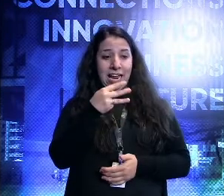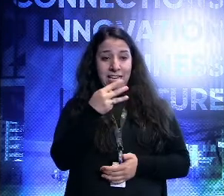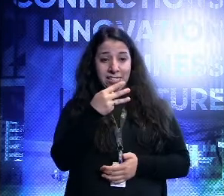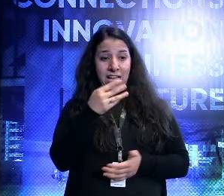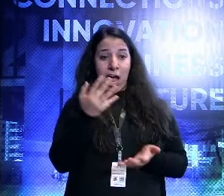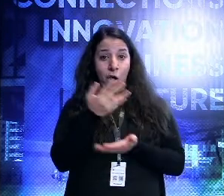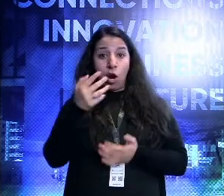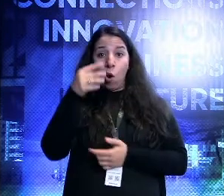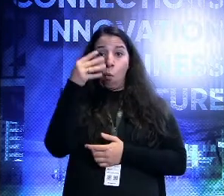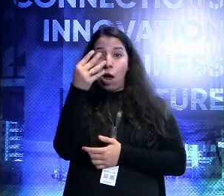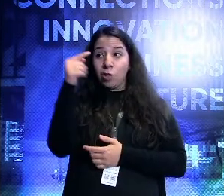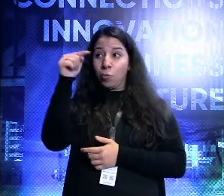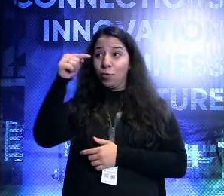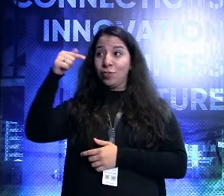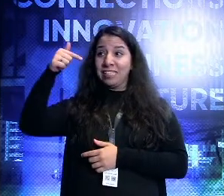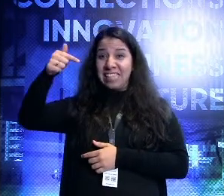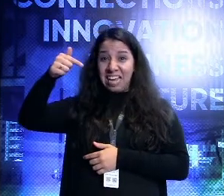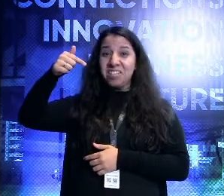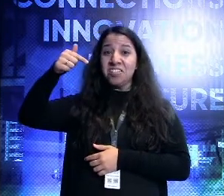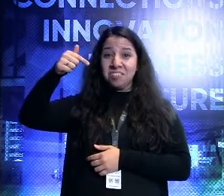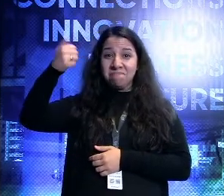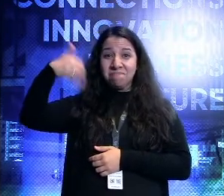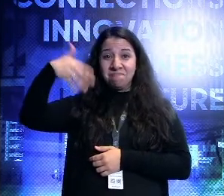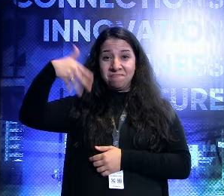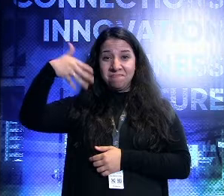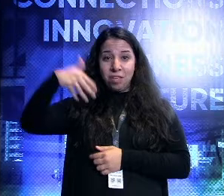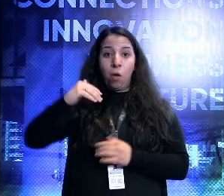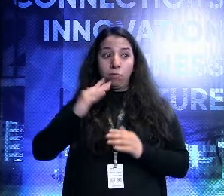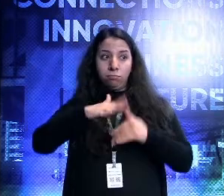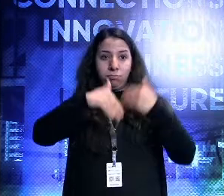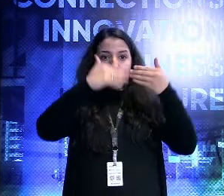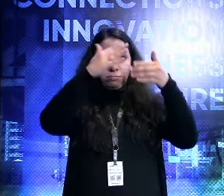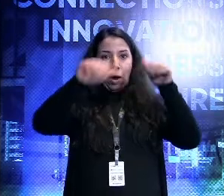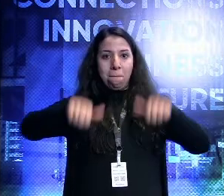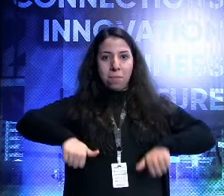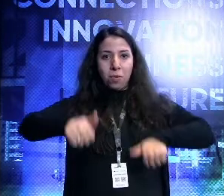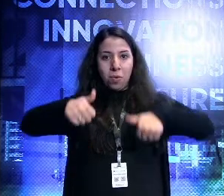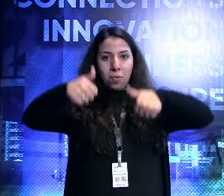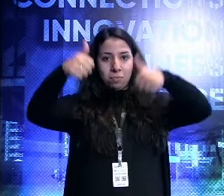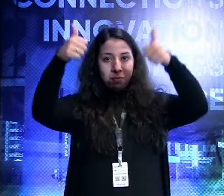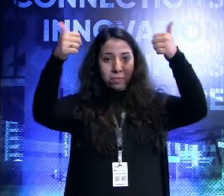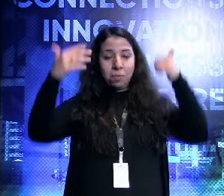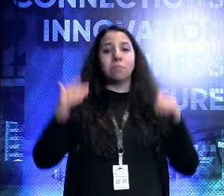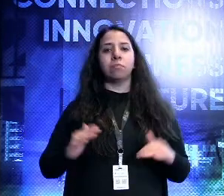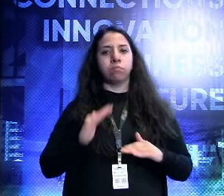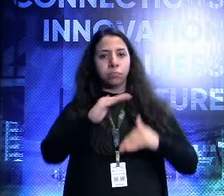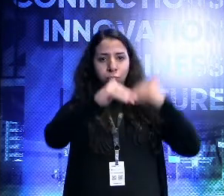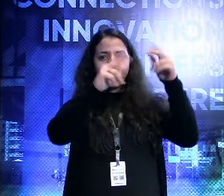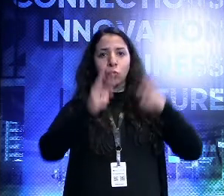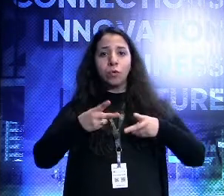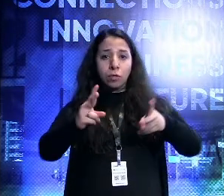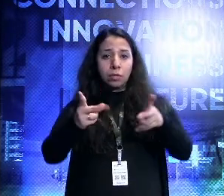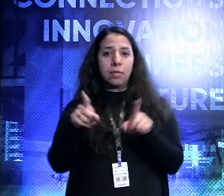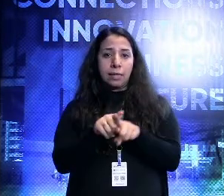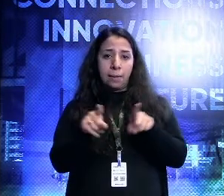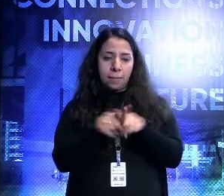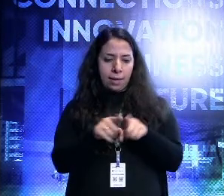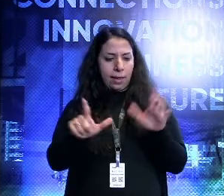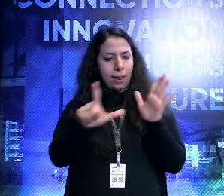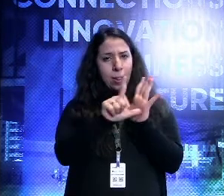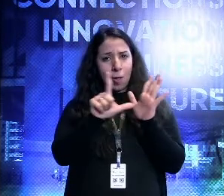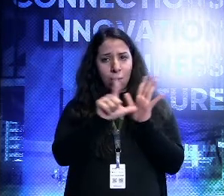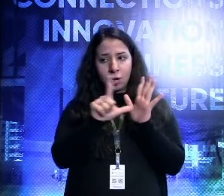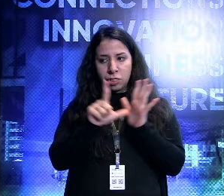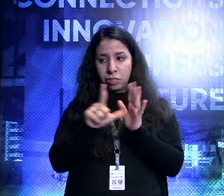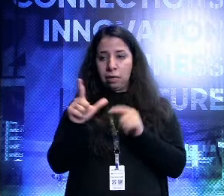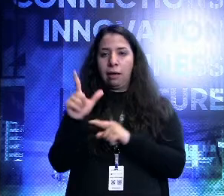4.7 agora nesses últimos anos, e avançando ainda com um crescimento contínuo ainda em cima disso. Lojas e franquias integradas, então, o modelo de negócio